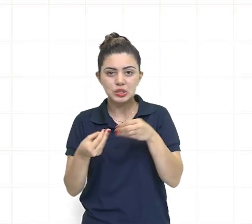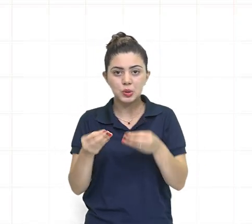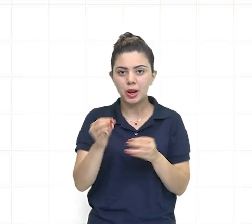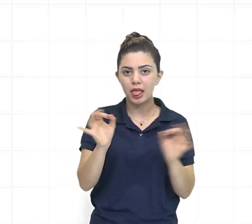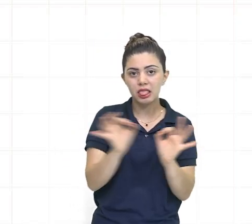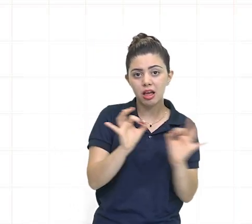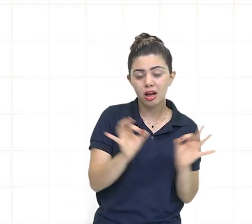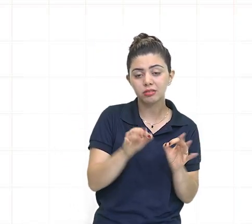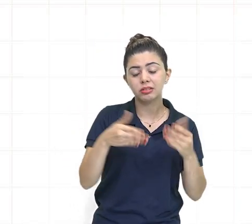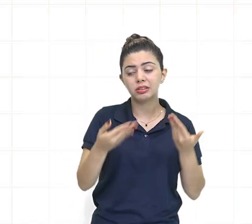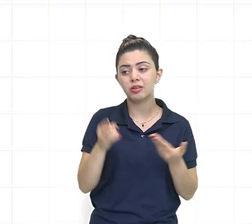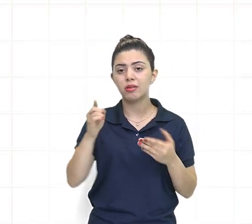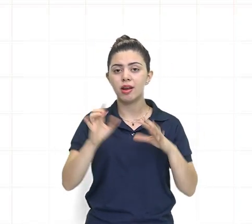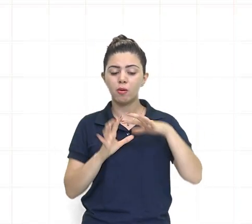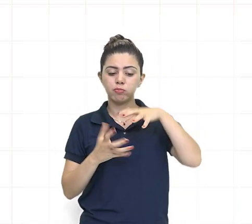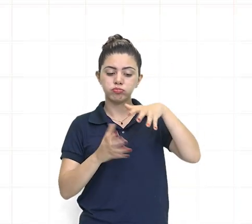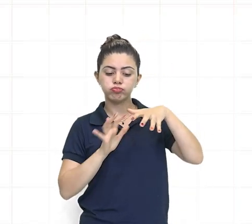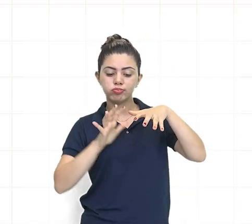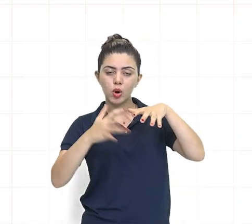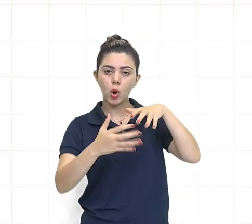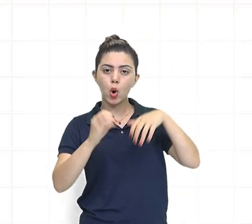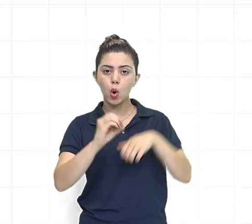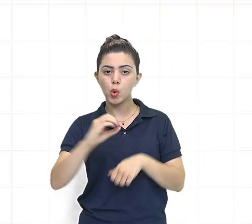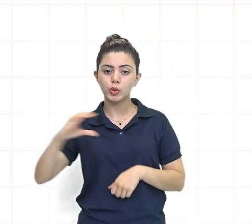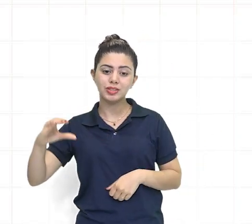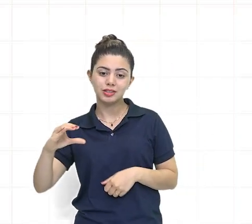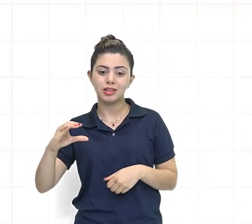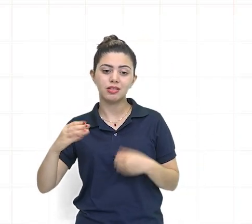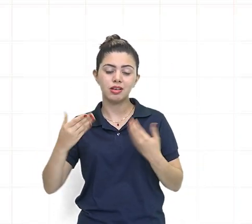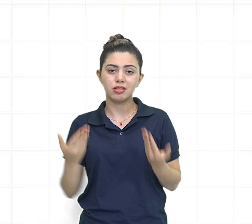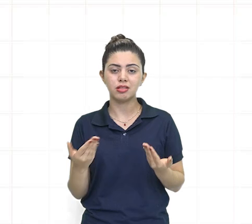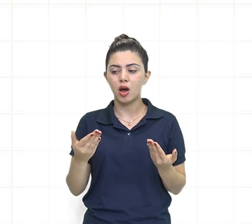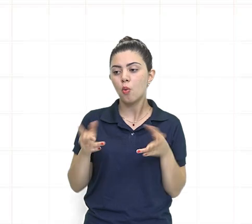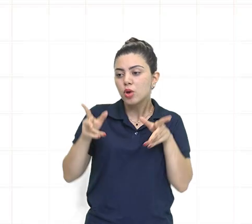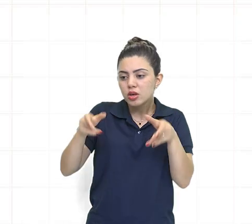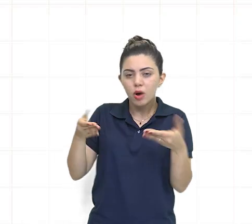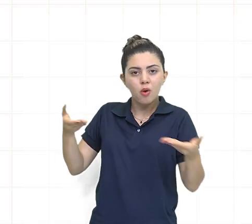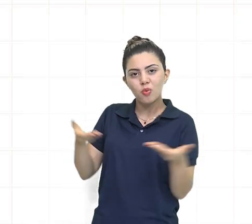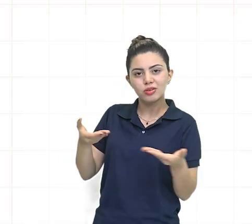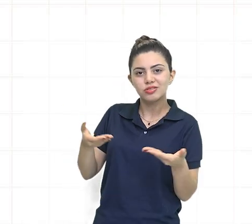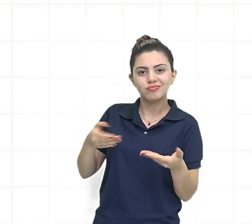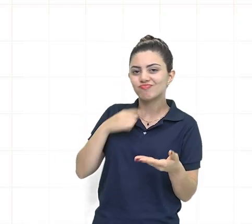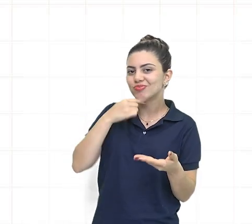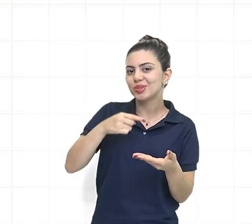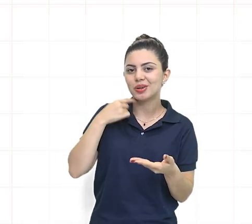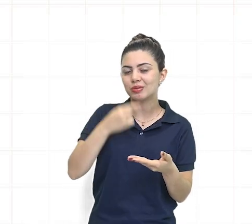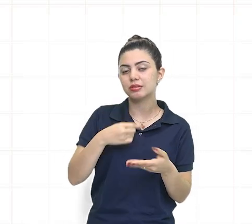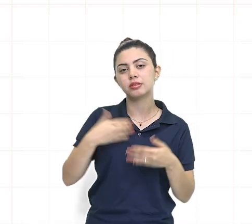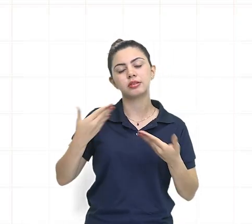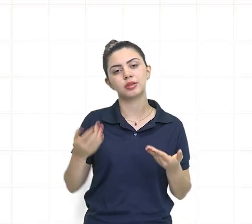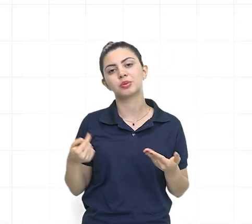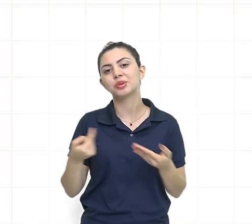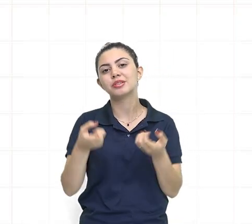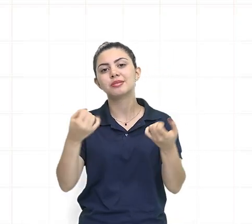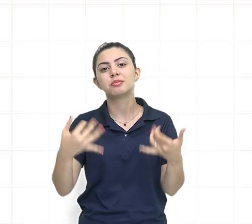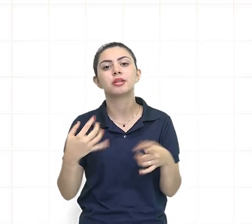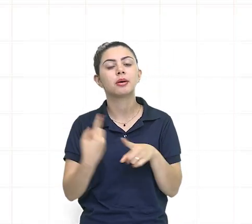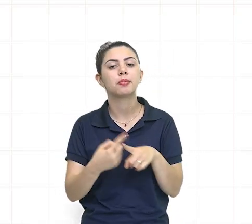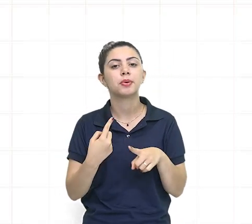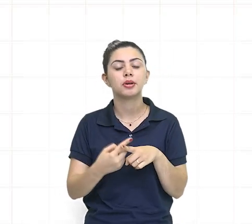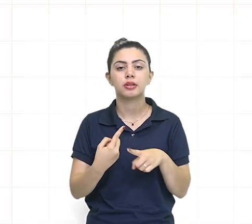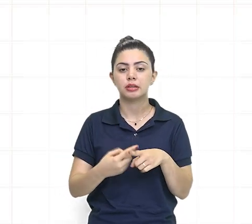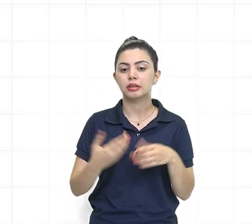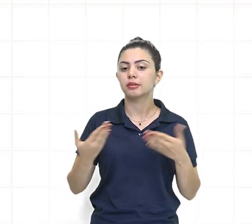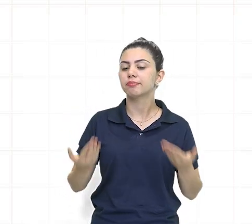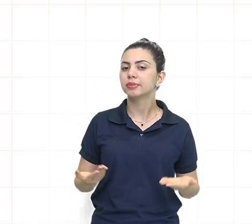o mundo ocidental, como conhecemos hoje, não existiria. Então, por que a gente fala isso? Porque houve,